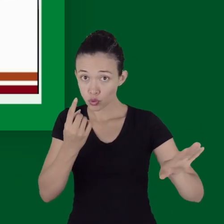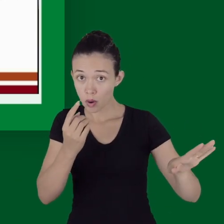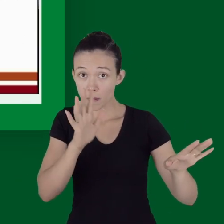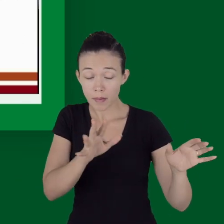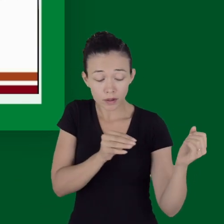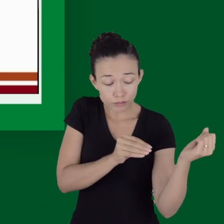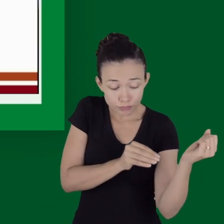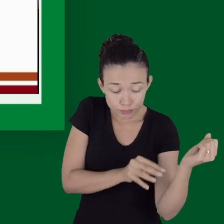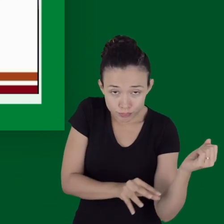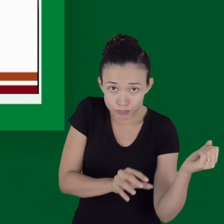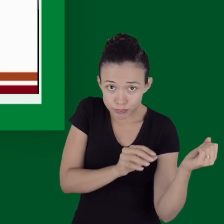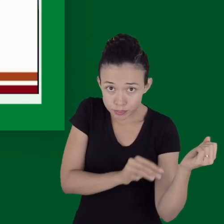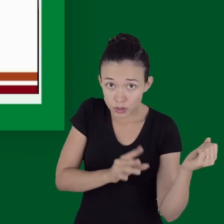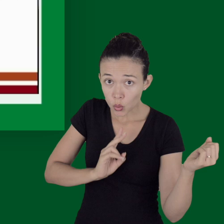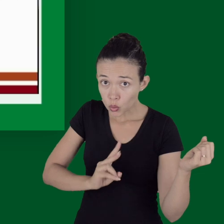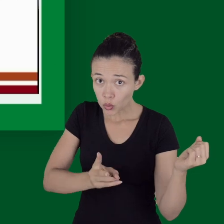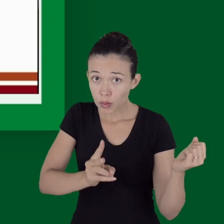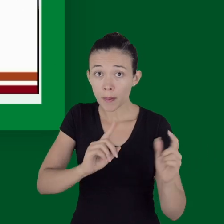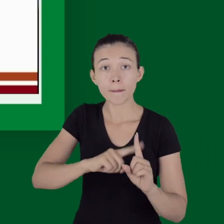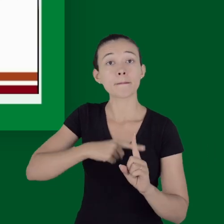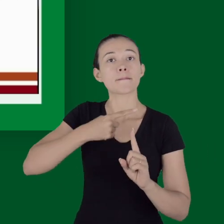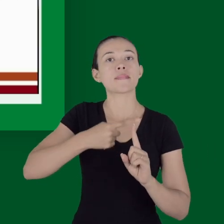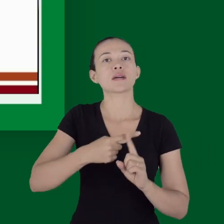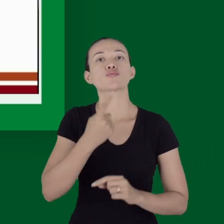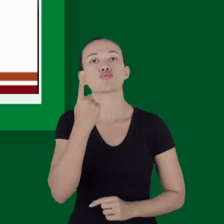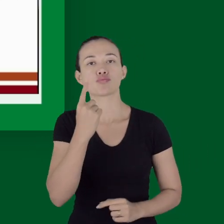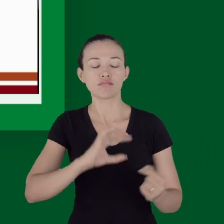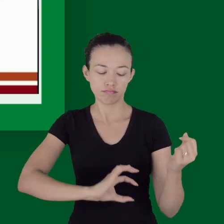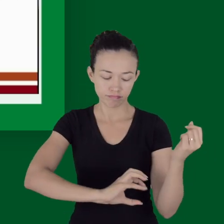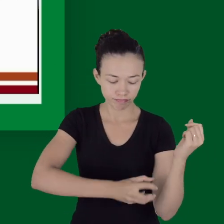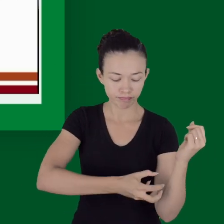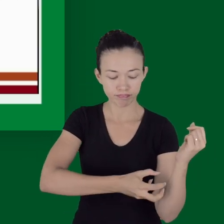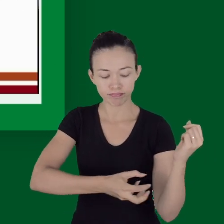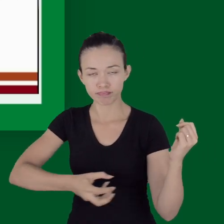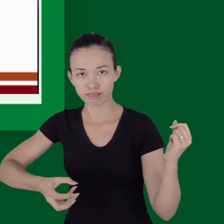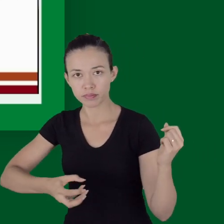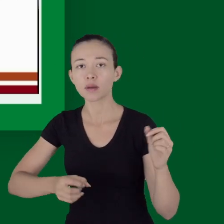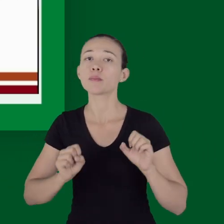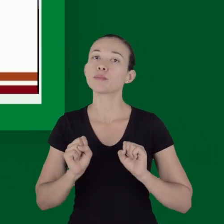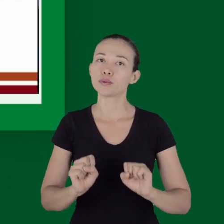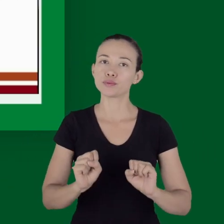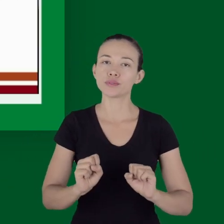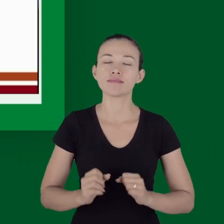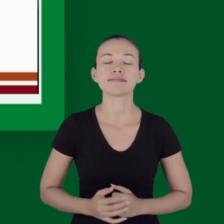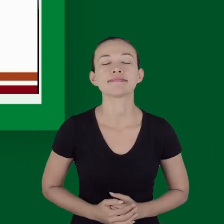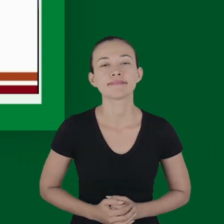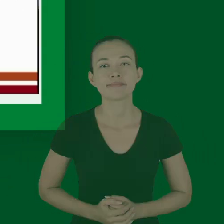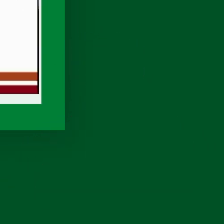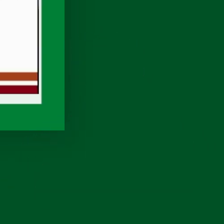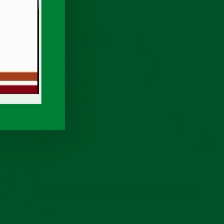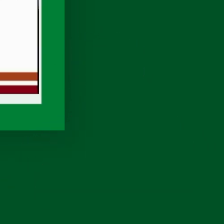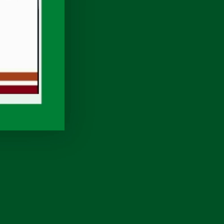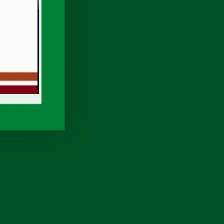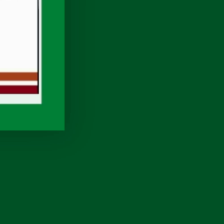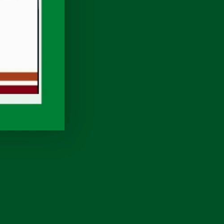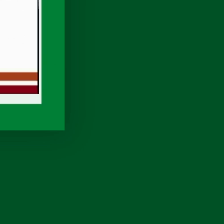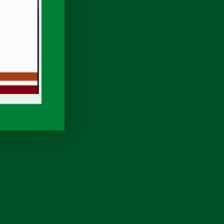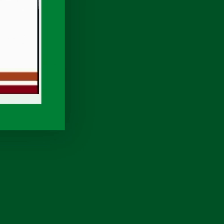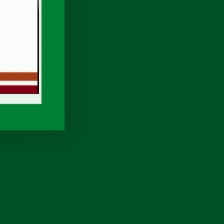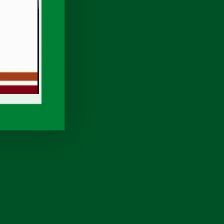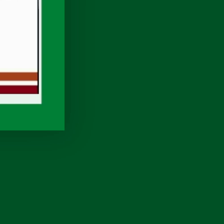uso adjunto de torniquete para interromper hemorragias em ferimentos abertos em extremidades no ap